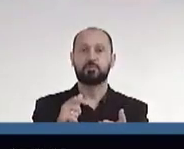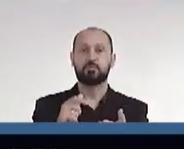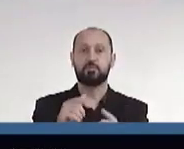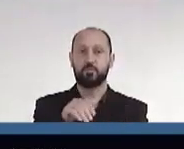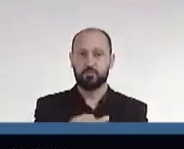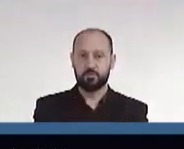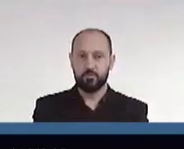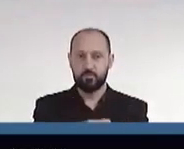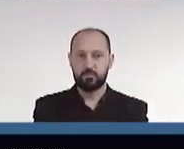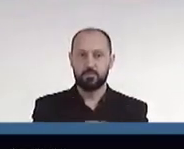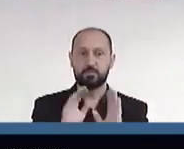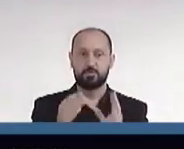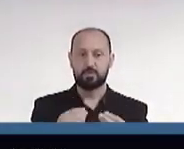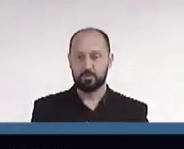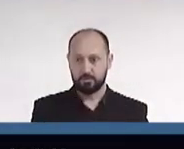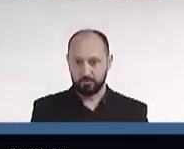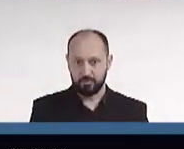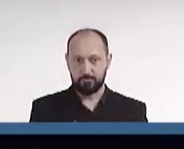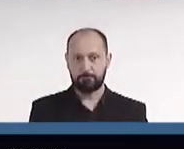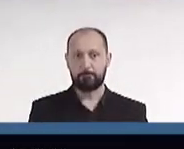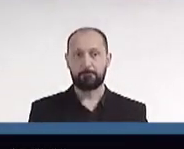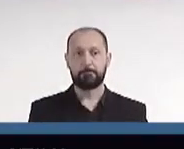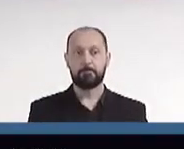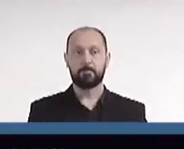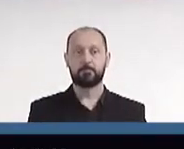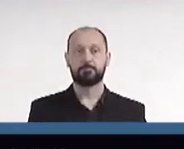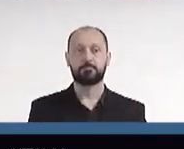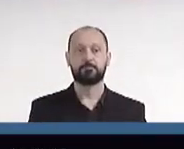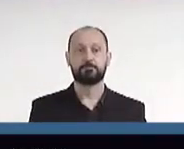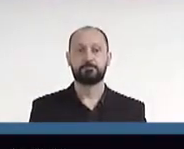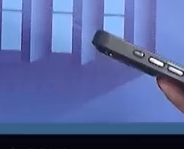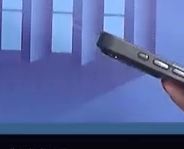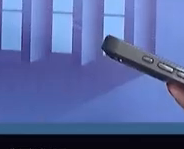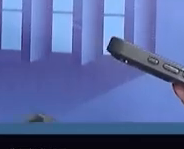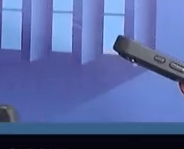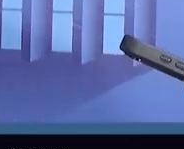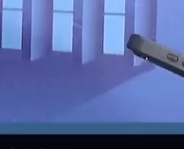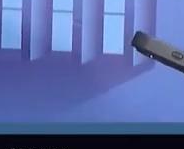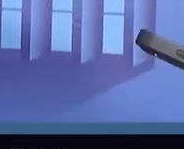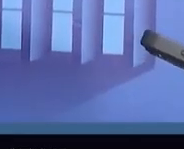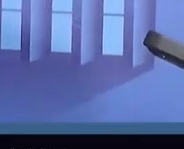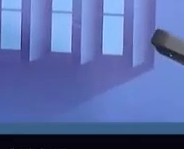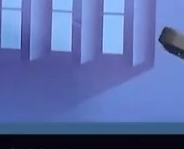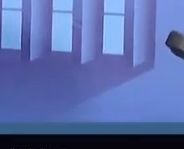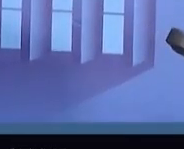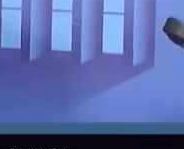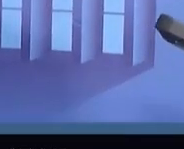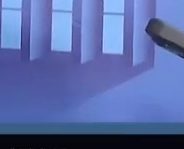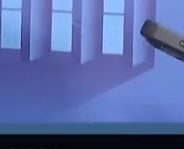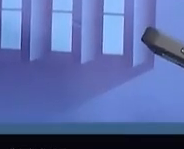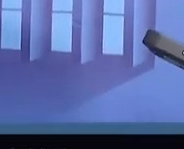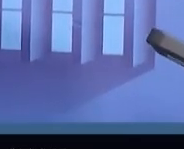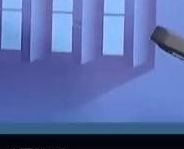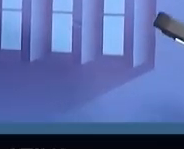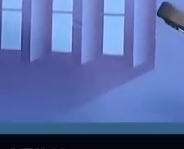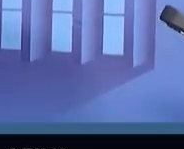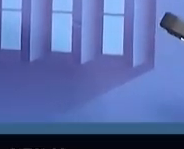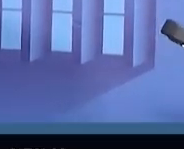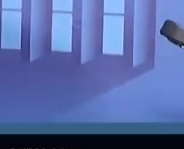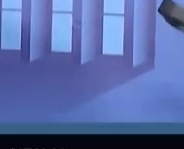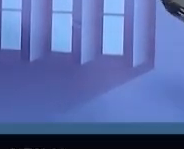confirmar a sua presença à frente da Assembleia Gerson falou sobre os próximos anos eu acho que o que a gente aprendeu